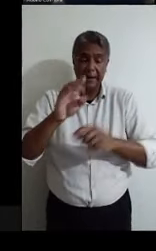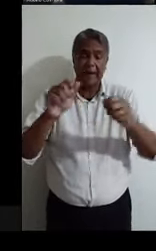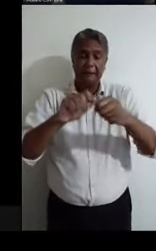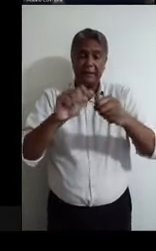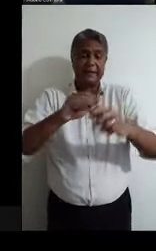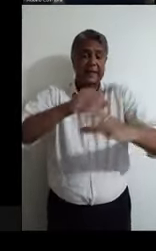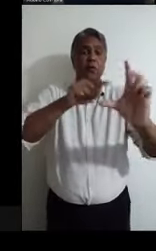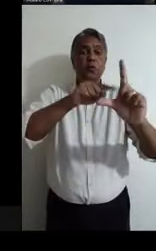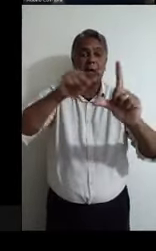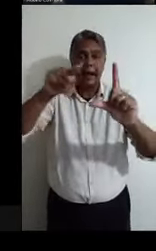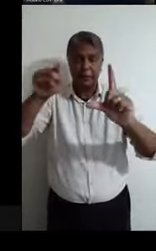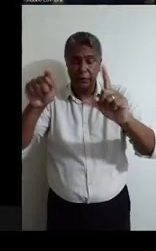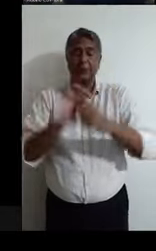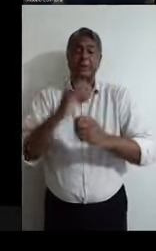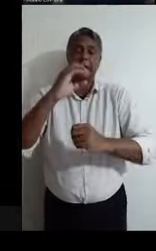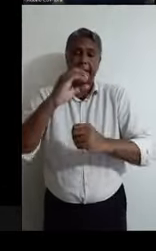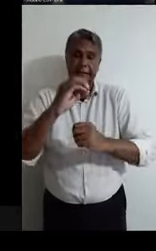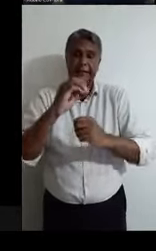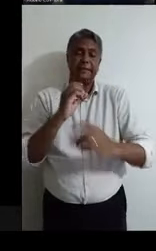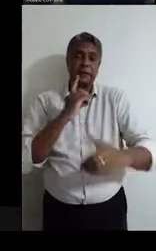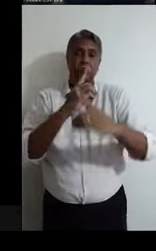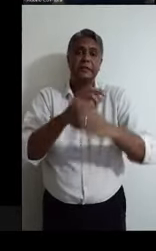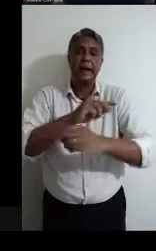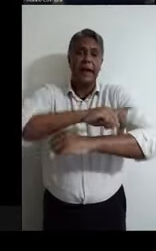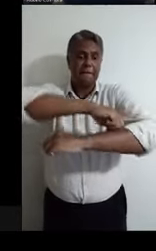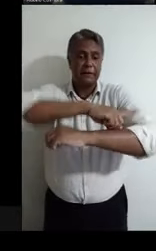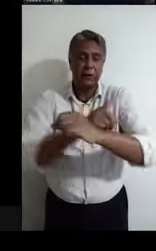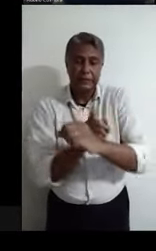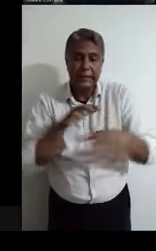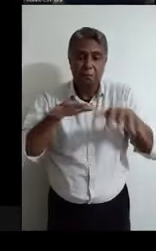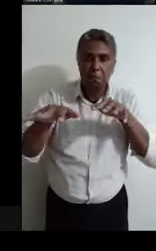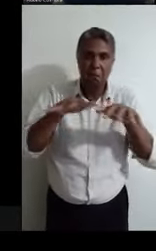tempo. Letra C. Determinar a velocidade do móvel em t igual a 3 segundos.